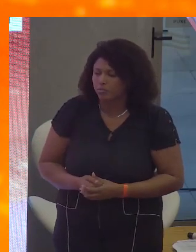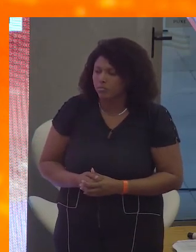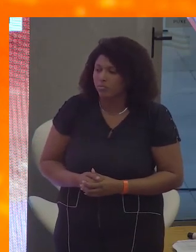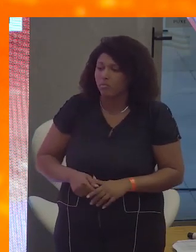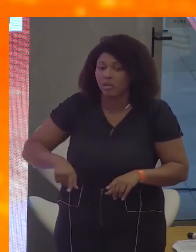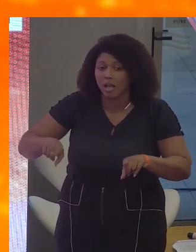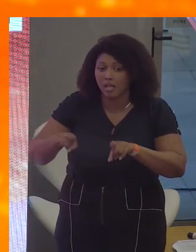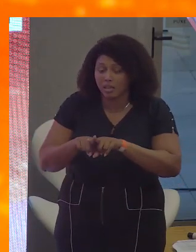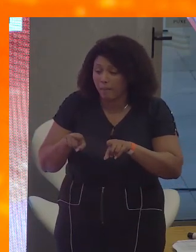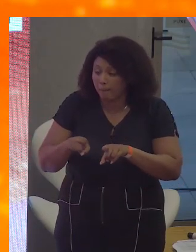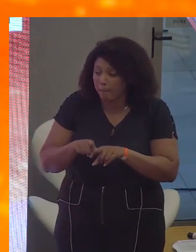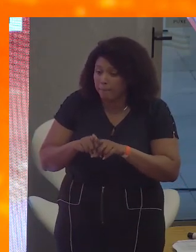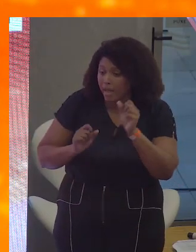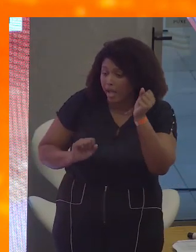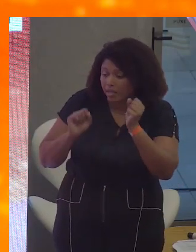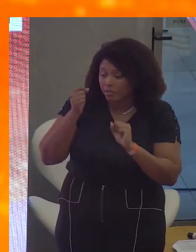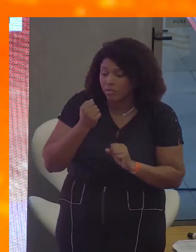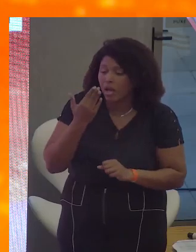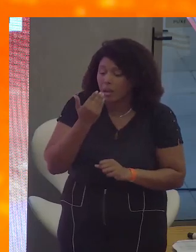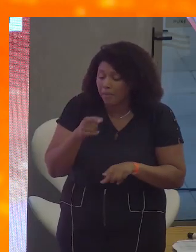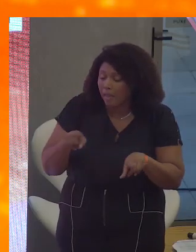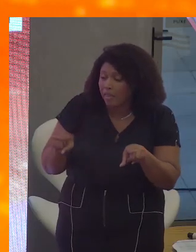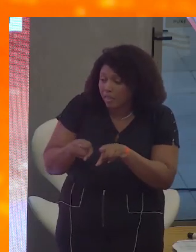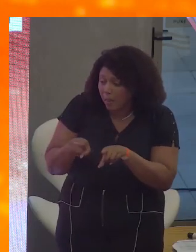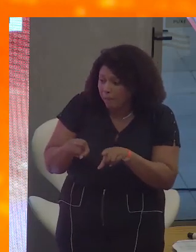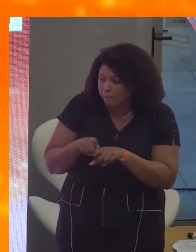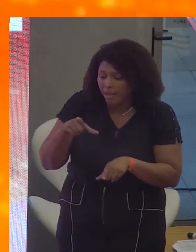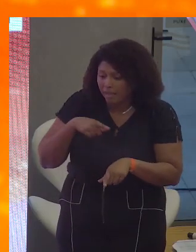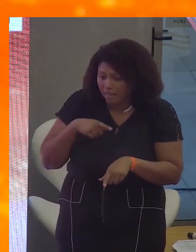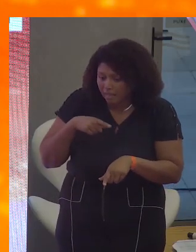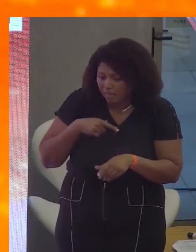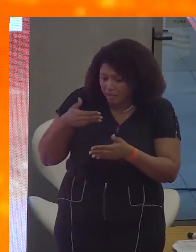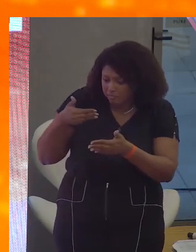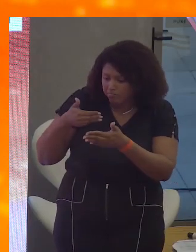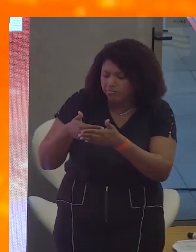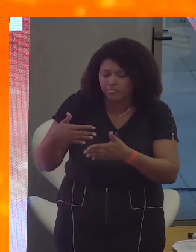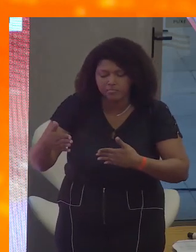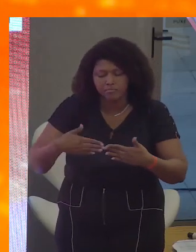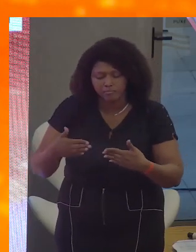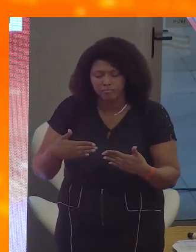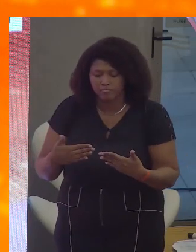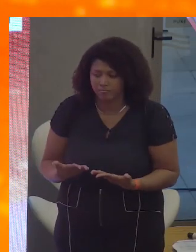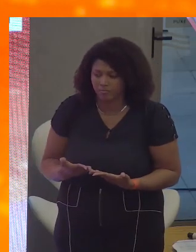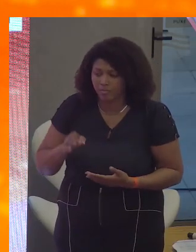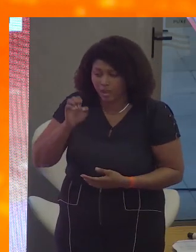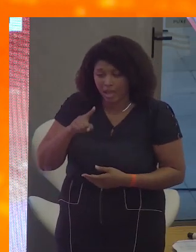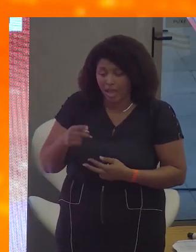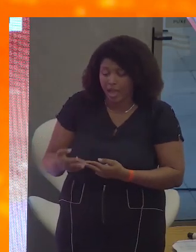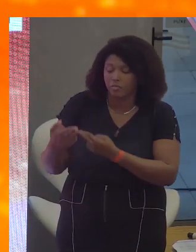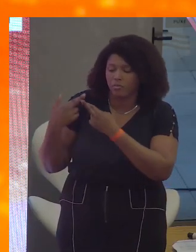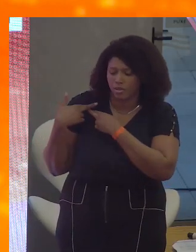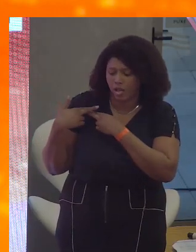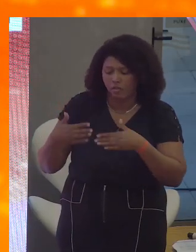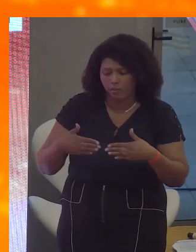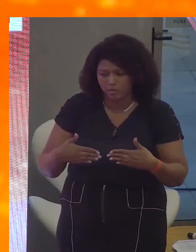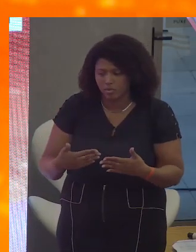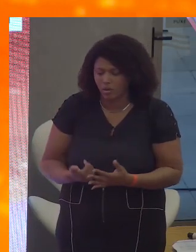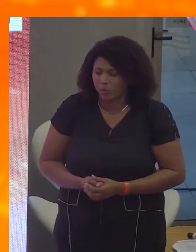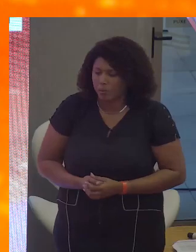indústria alimentar também se aproxima dessa produção de suplementos alimentares. Inclusive, ela é responsável por essa produção.